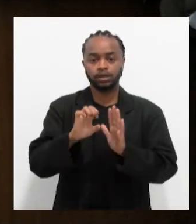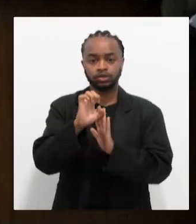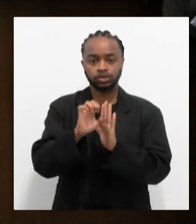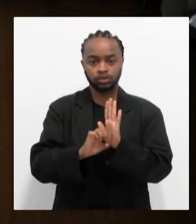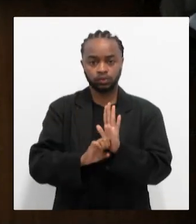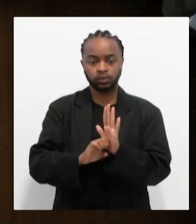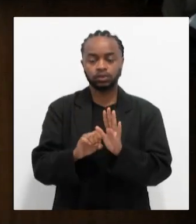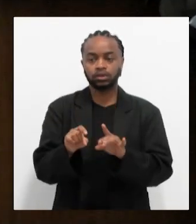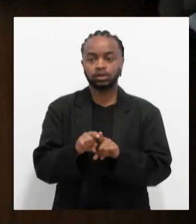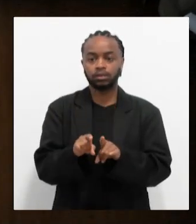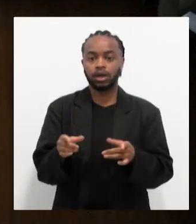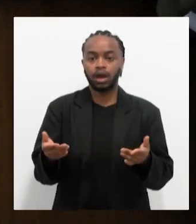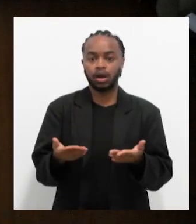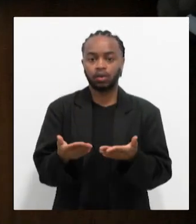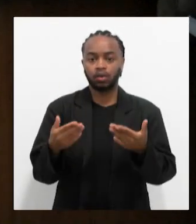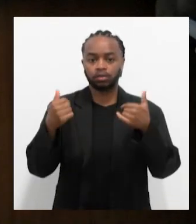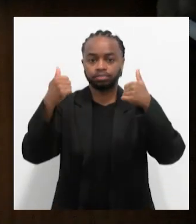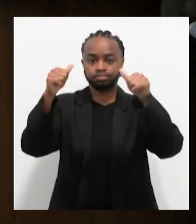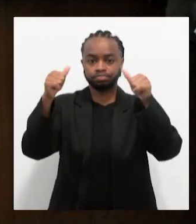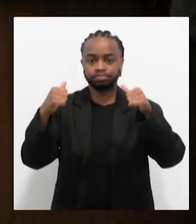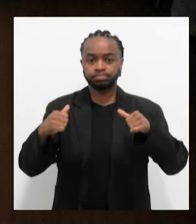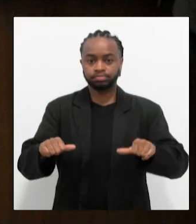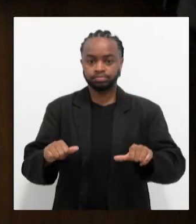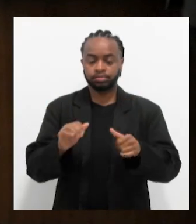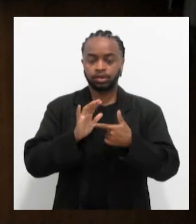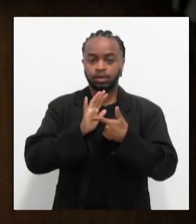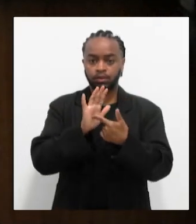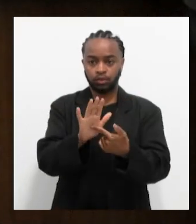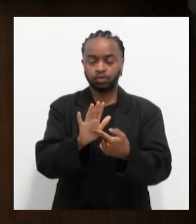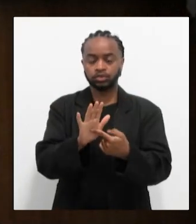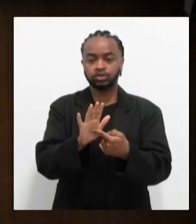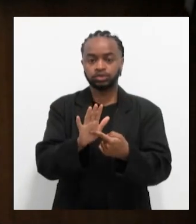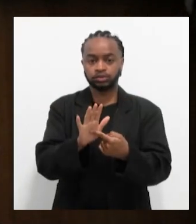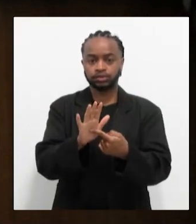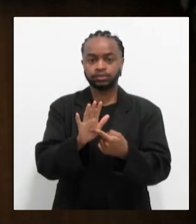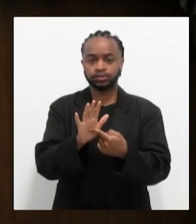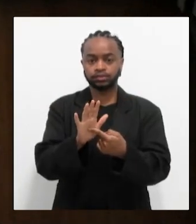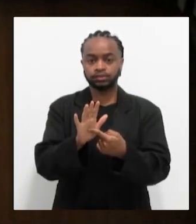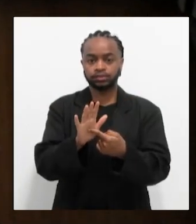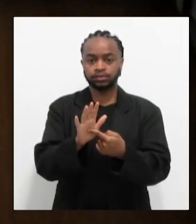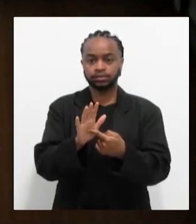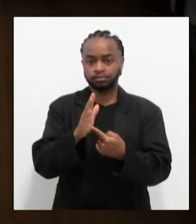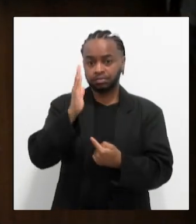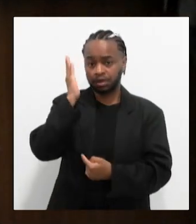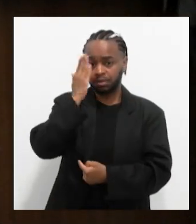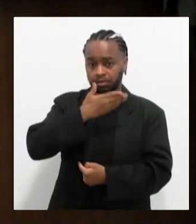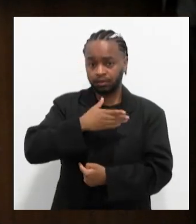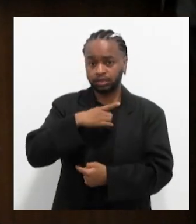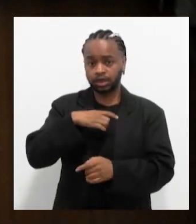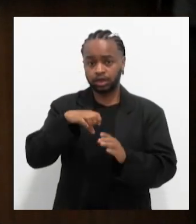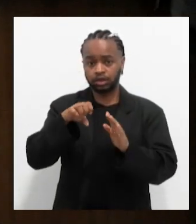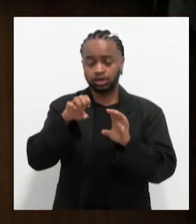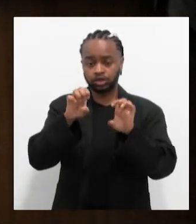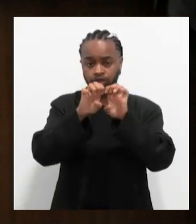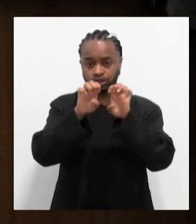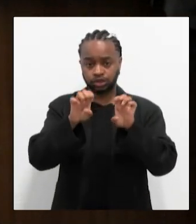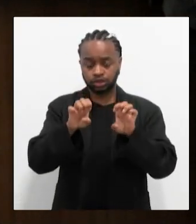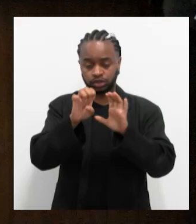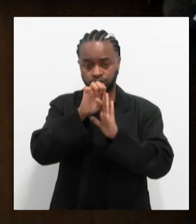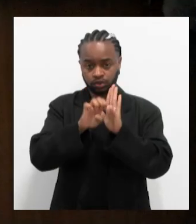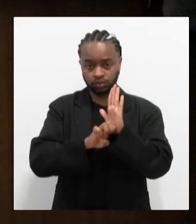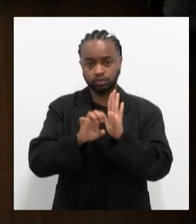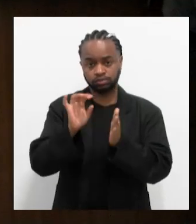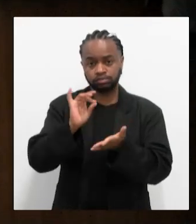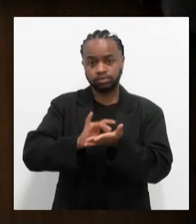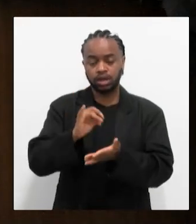e agora a fixação de cartazes mostrando e provando que temos esse estatuto é de extrema